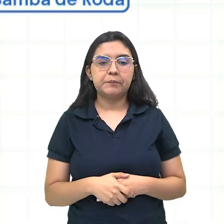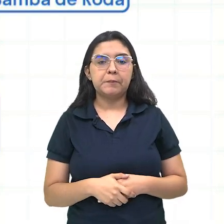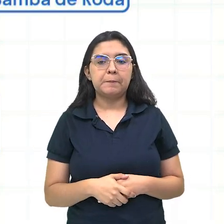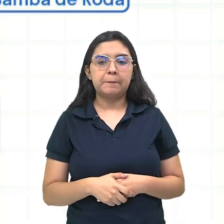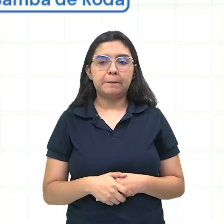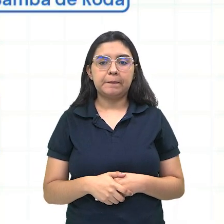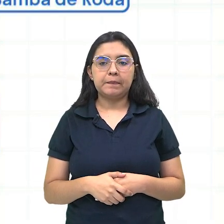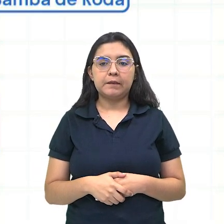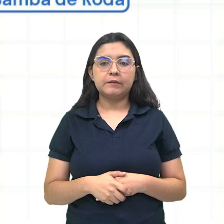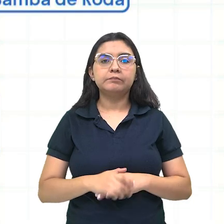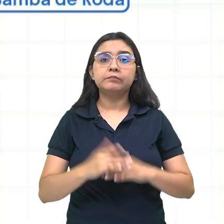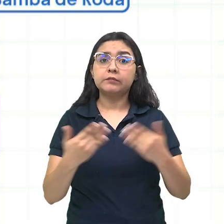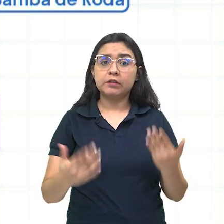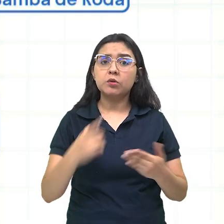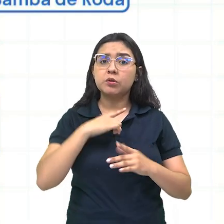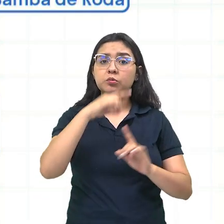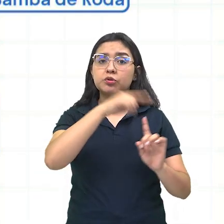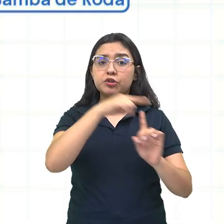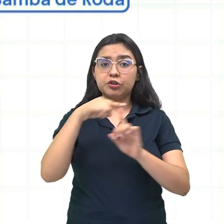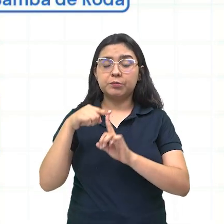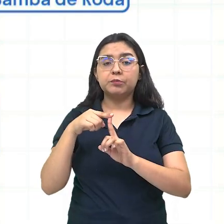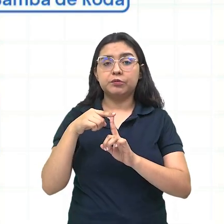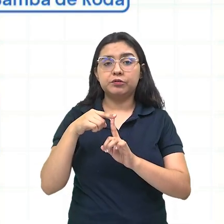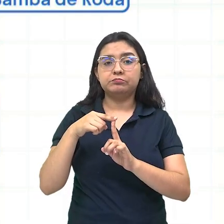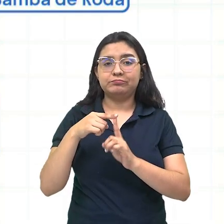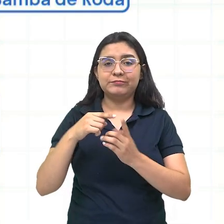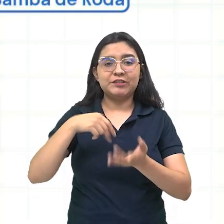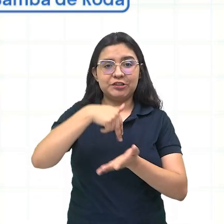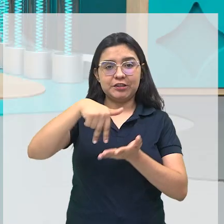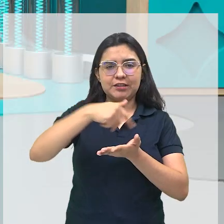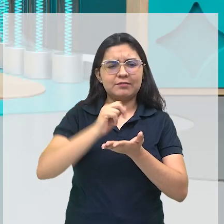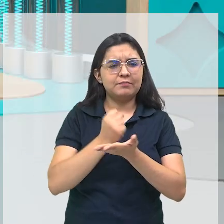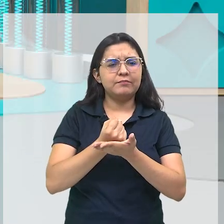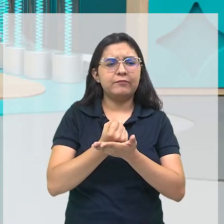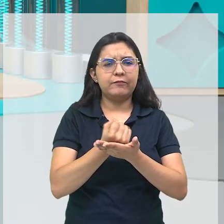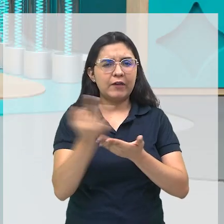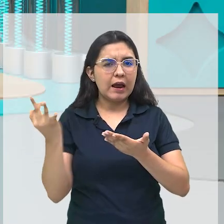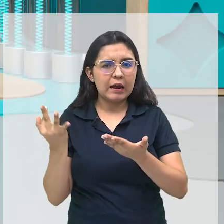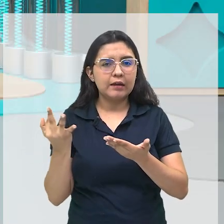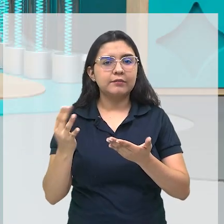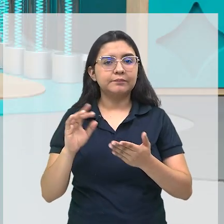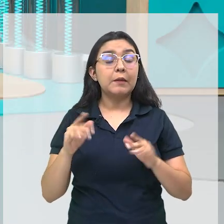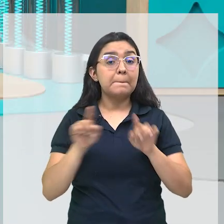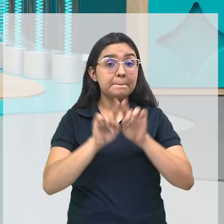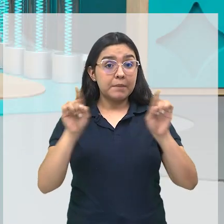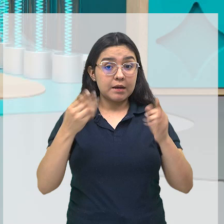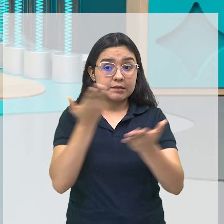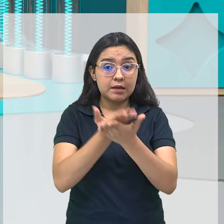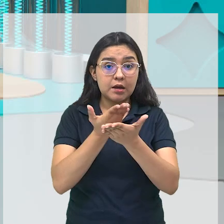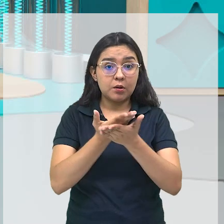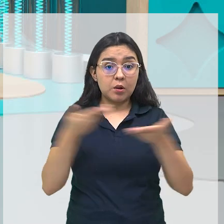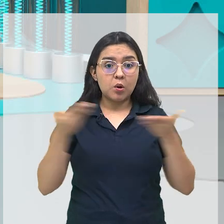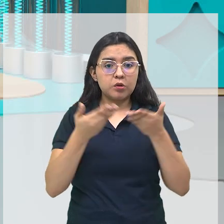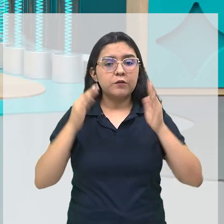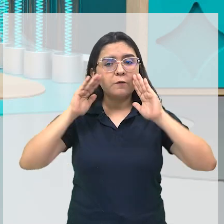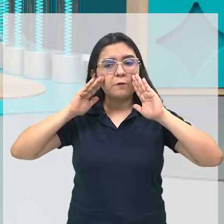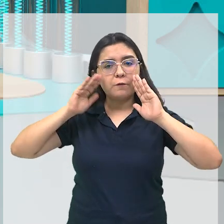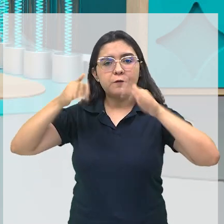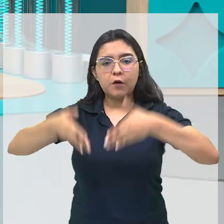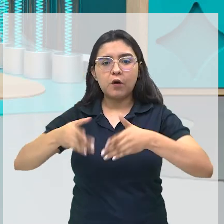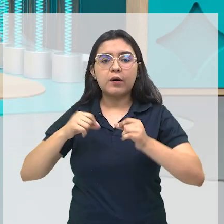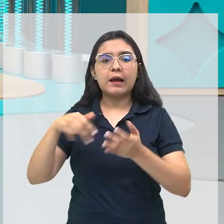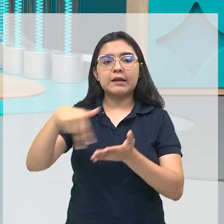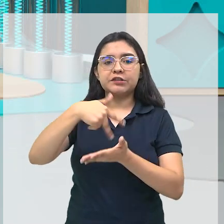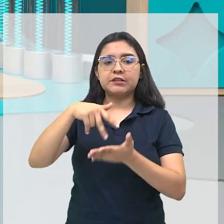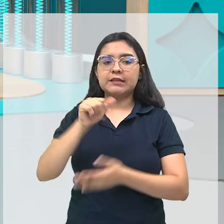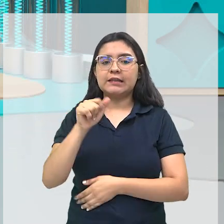Dance. São todos estilos de dança. Nós vamos tratar nesta aula de modo específico sobre as